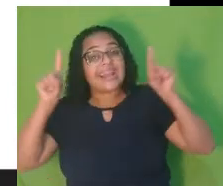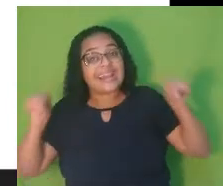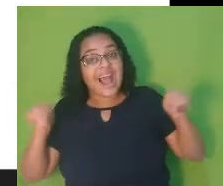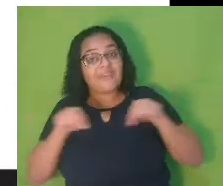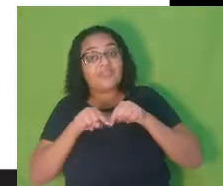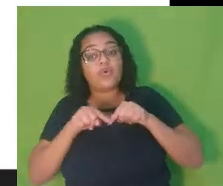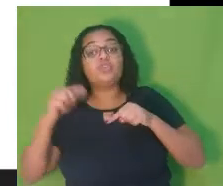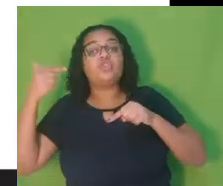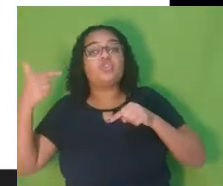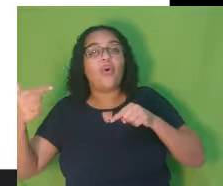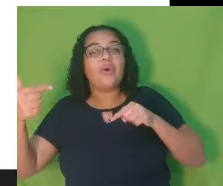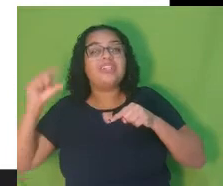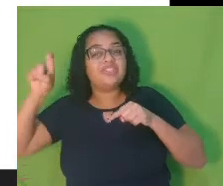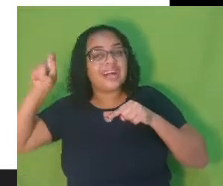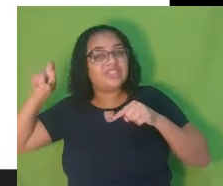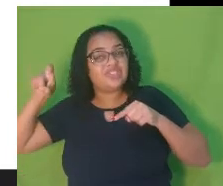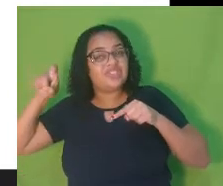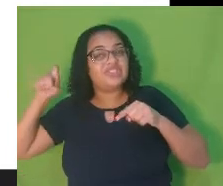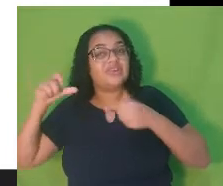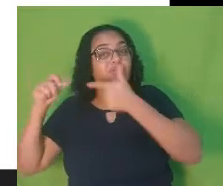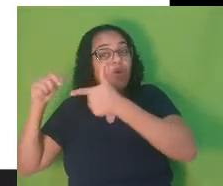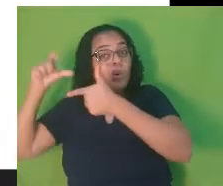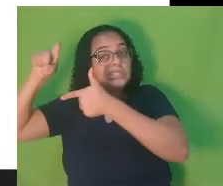da função